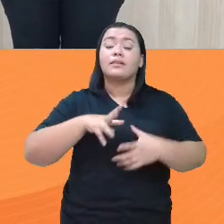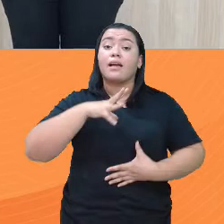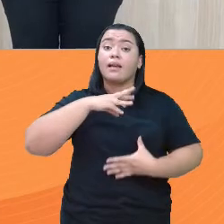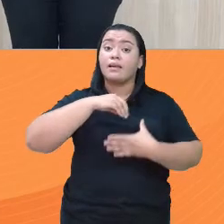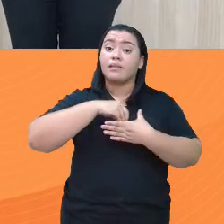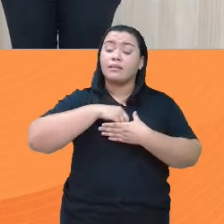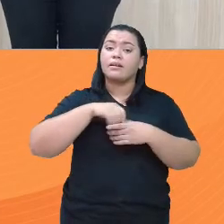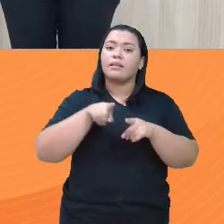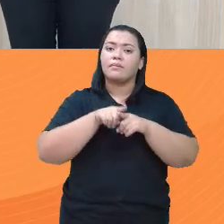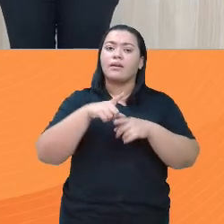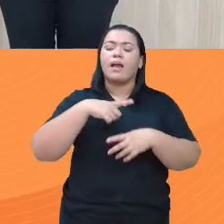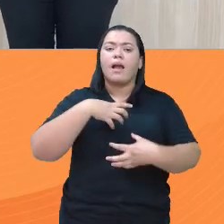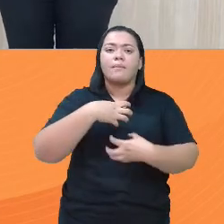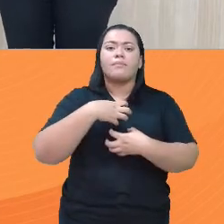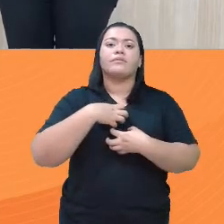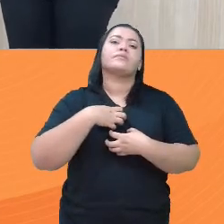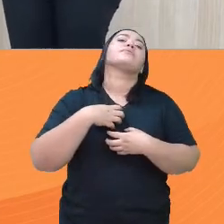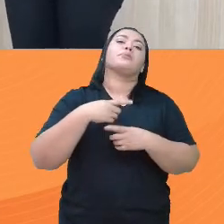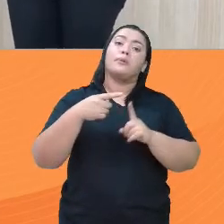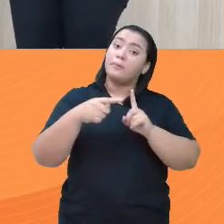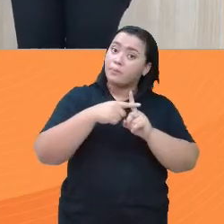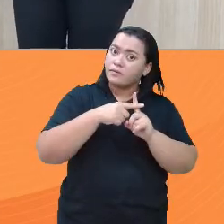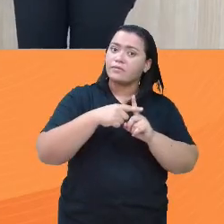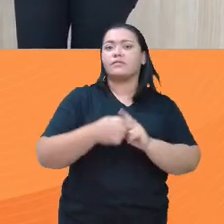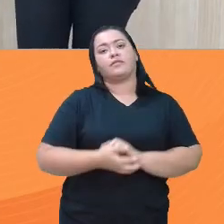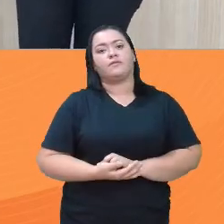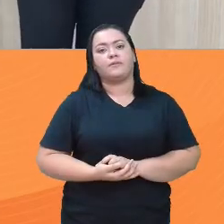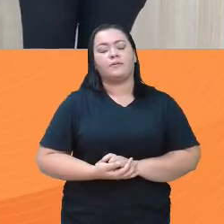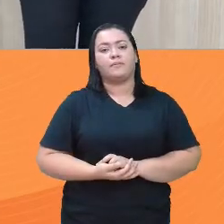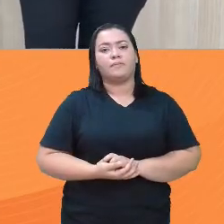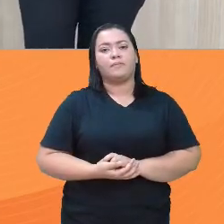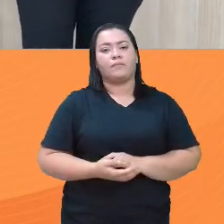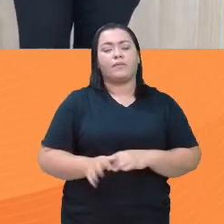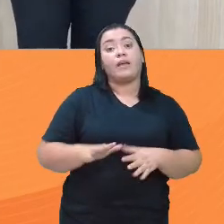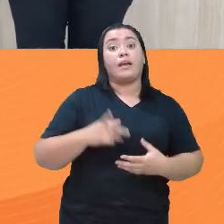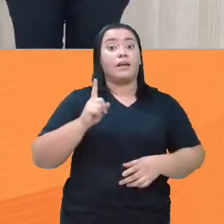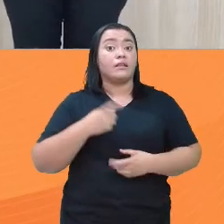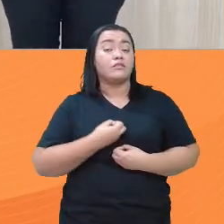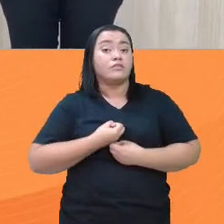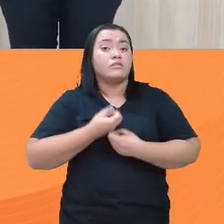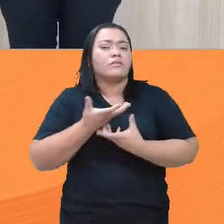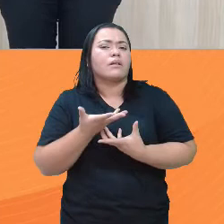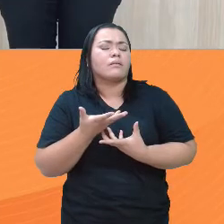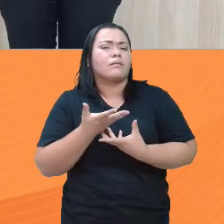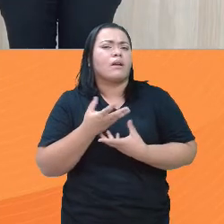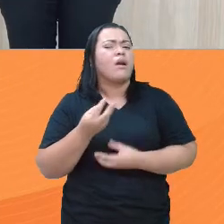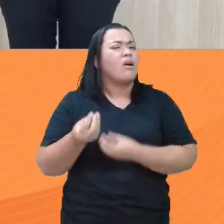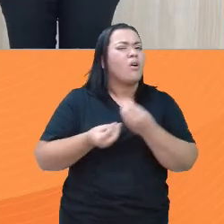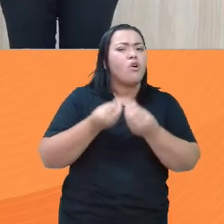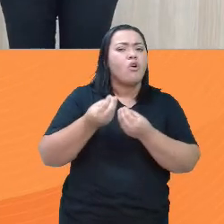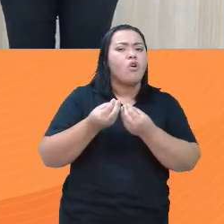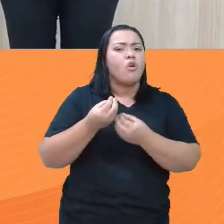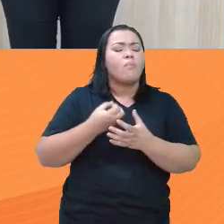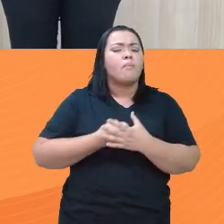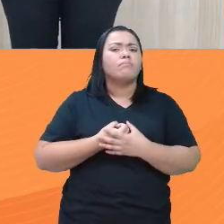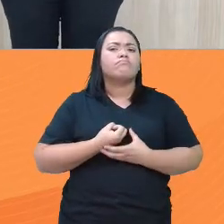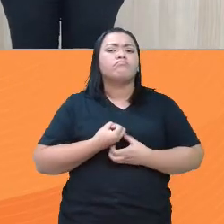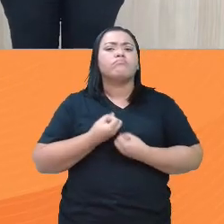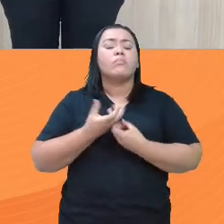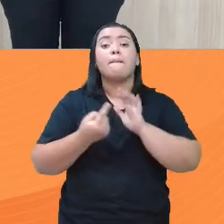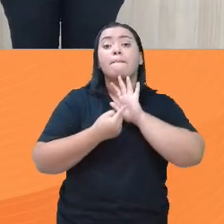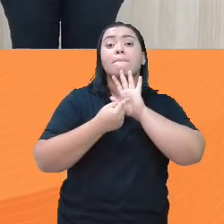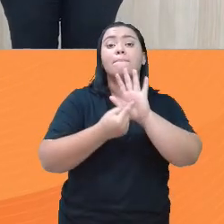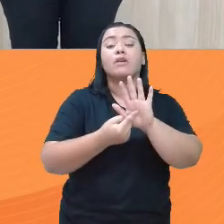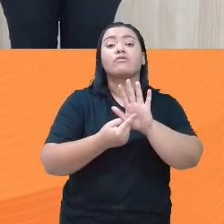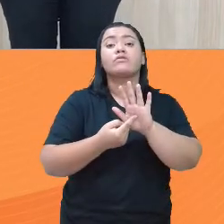no viés das emoções positivas. A externalização, como é que ele vai externar, né, as